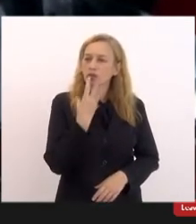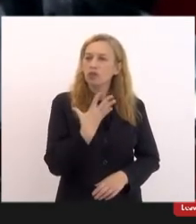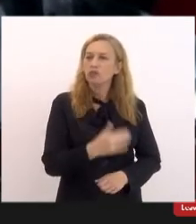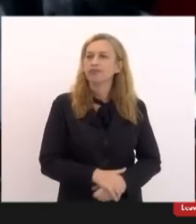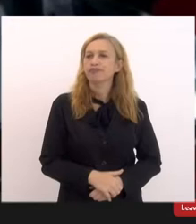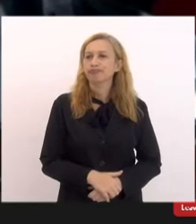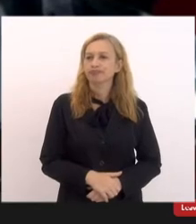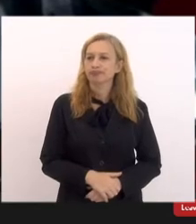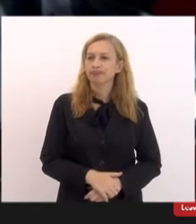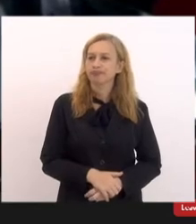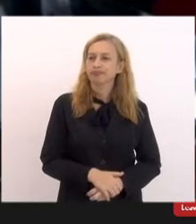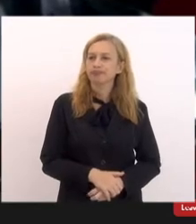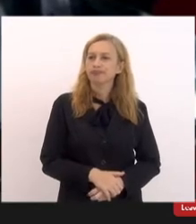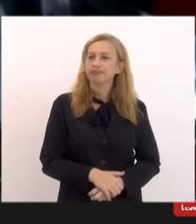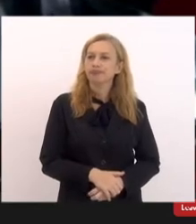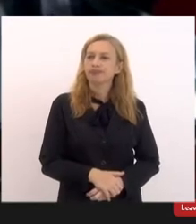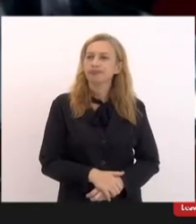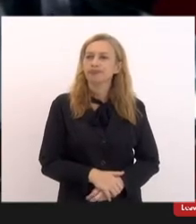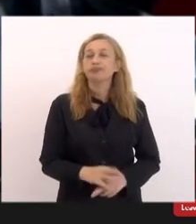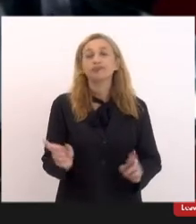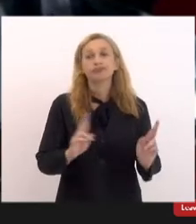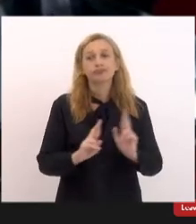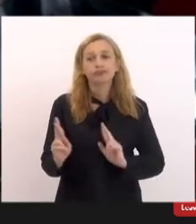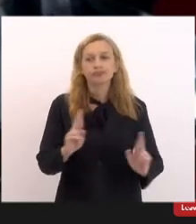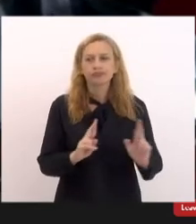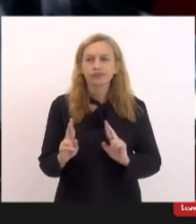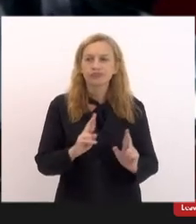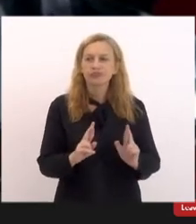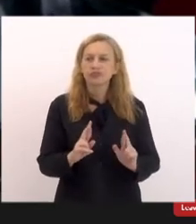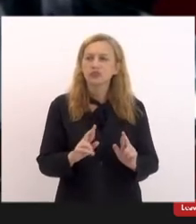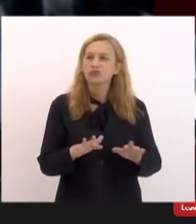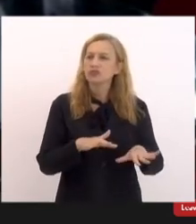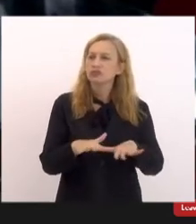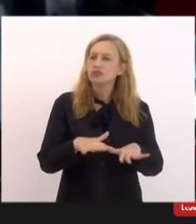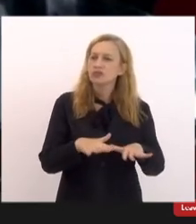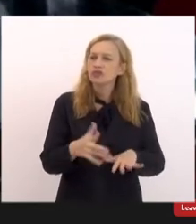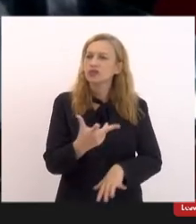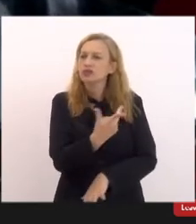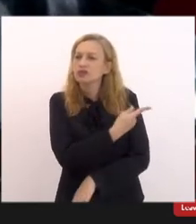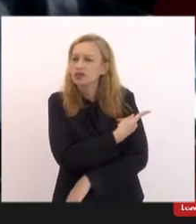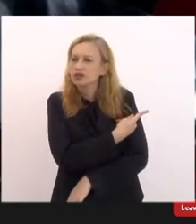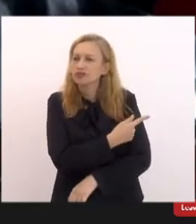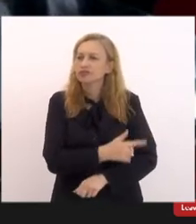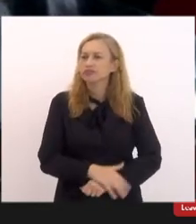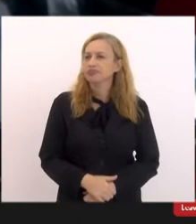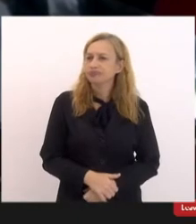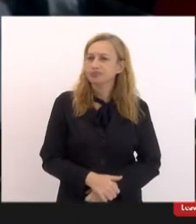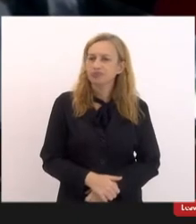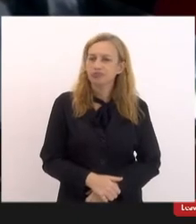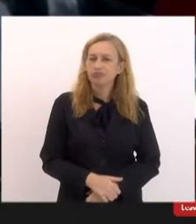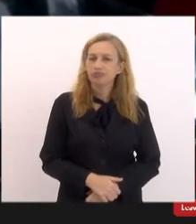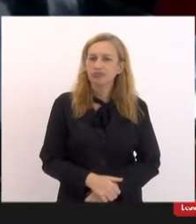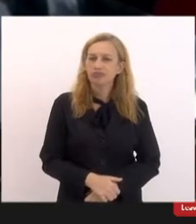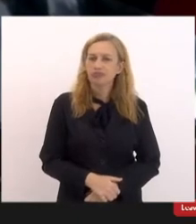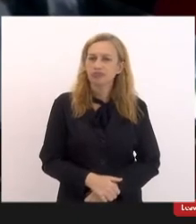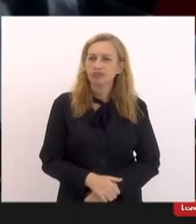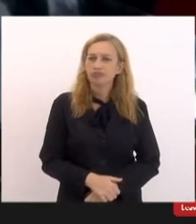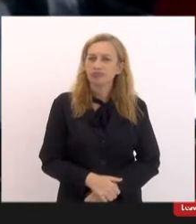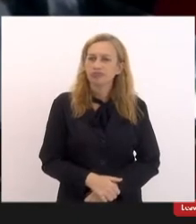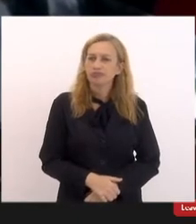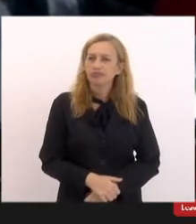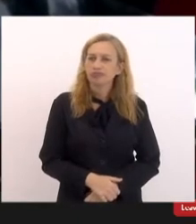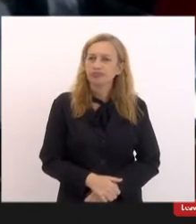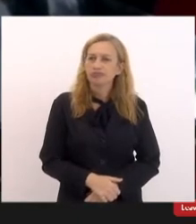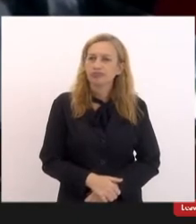satisfatório. Com relação à mobilização para vacinação, nós